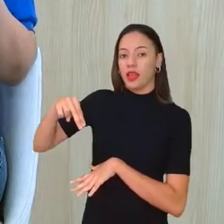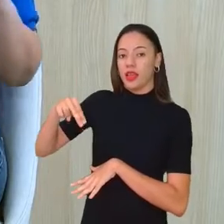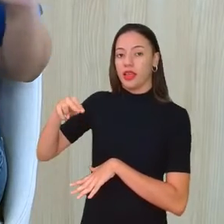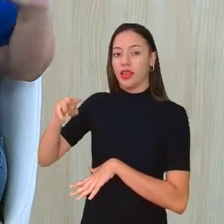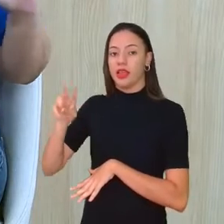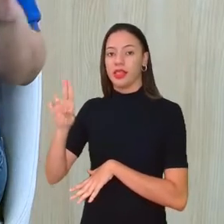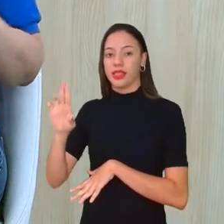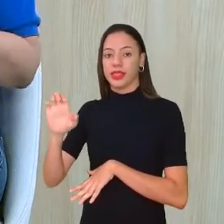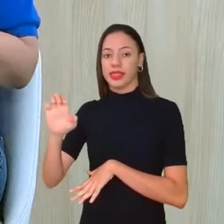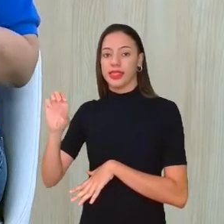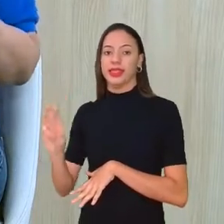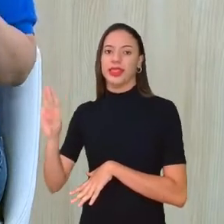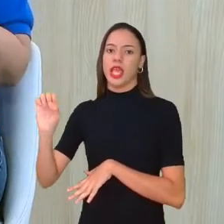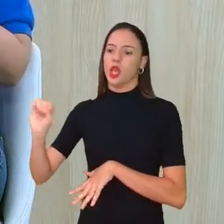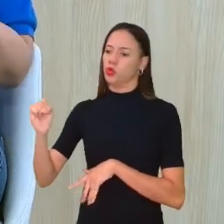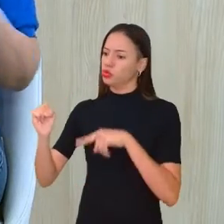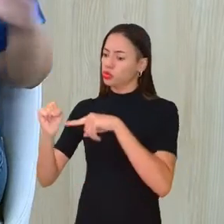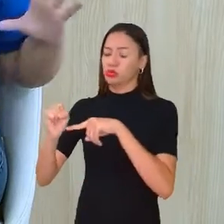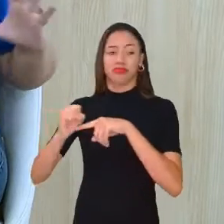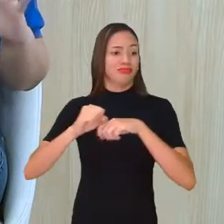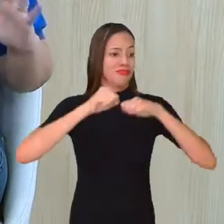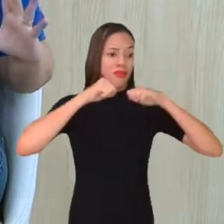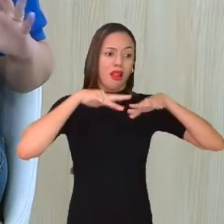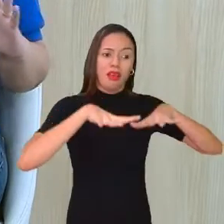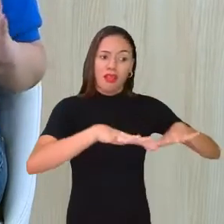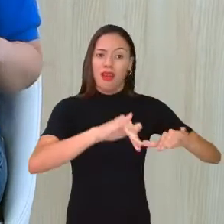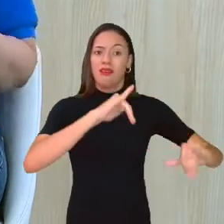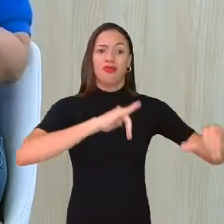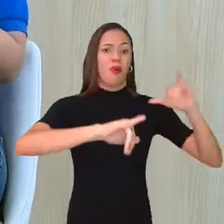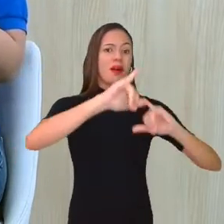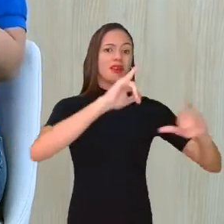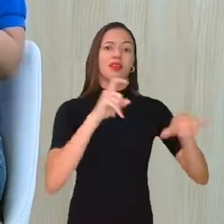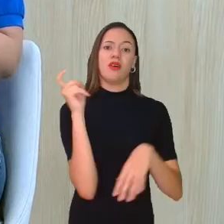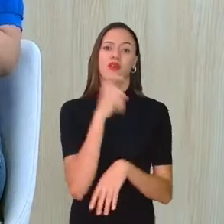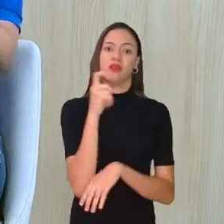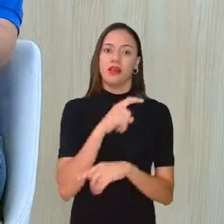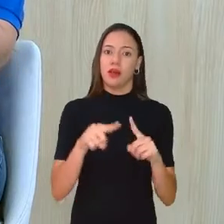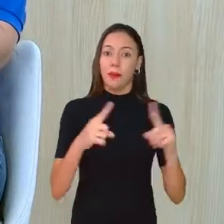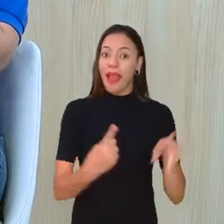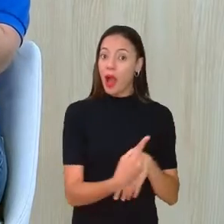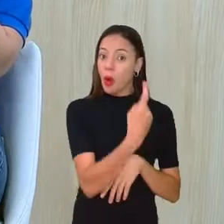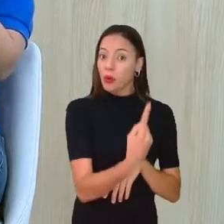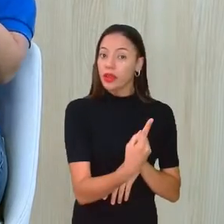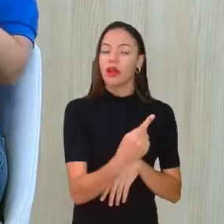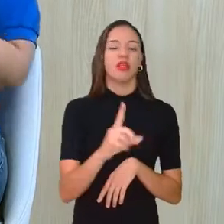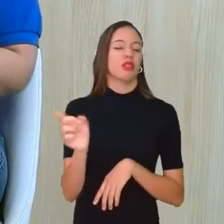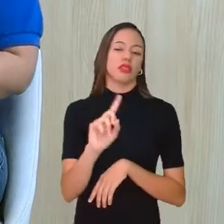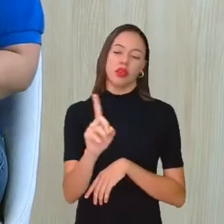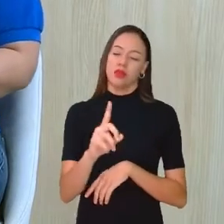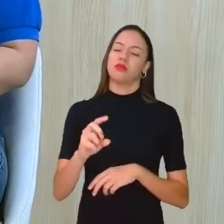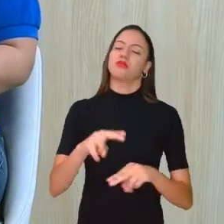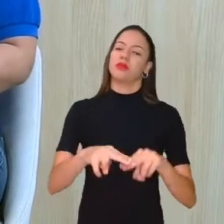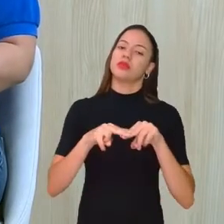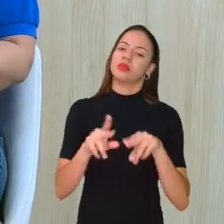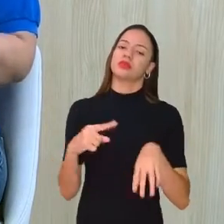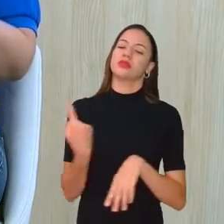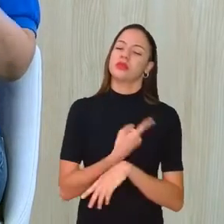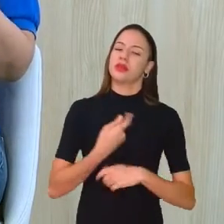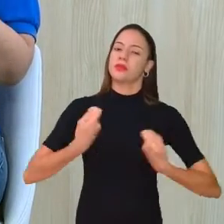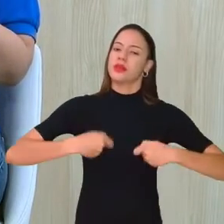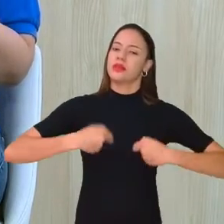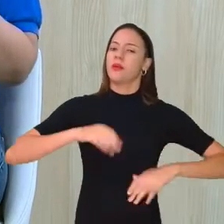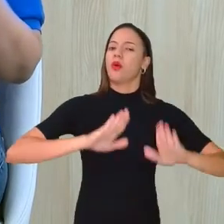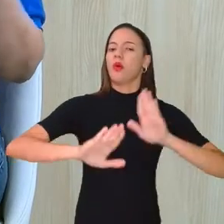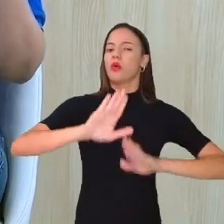disseminadora de desinformação muito grande, é a mais utilizada, digamos assim, mas não é a única, por isso que a gente precisa ter muita criticidade